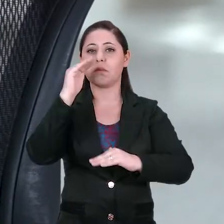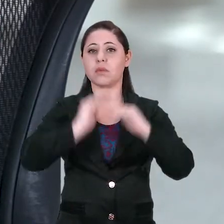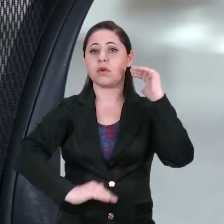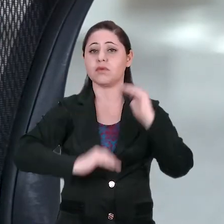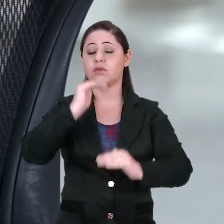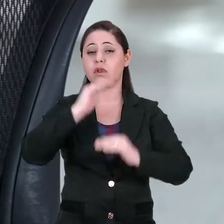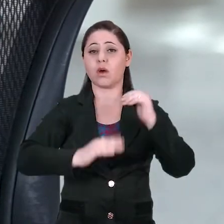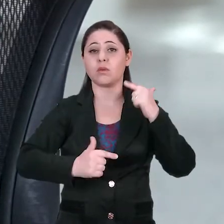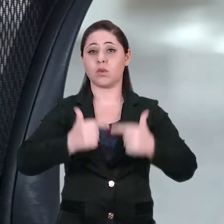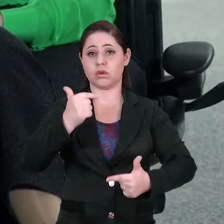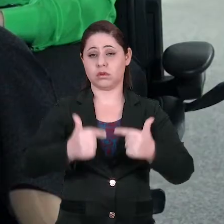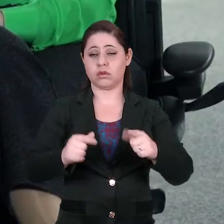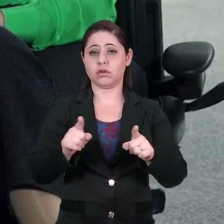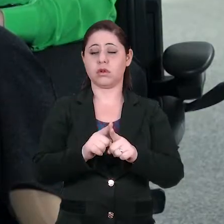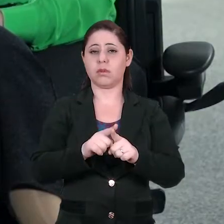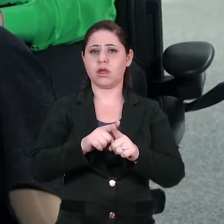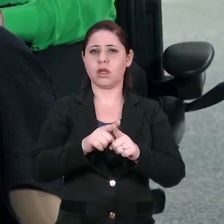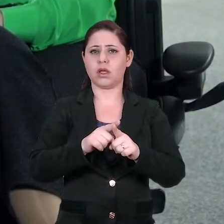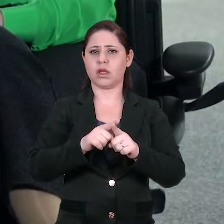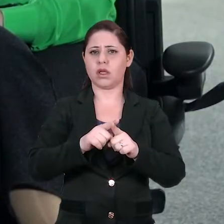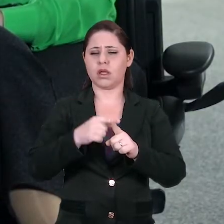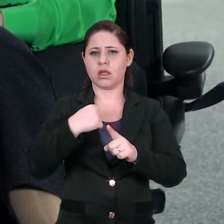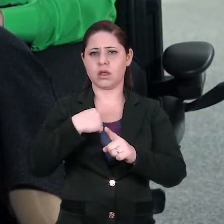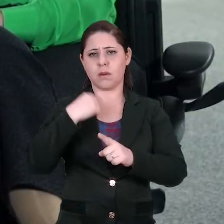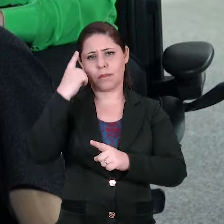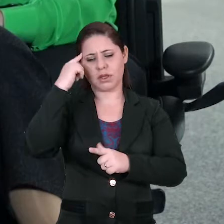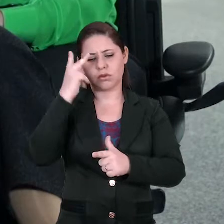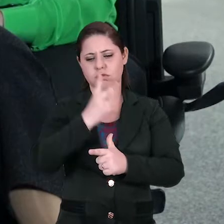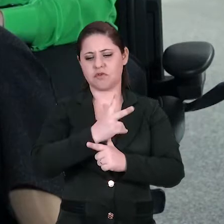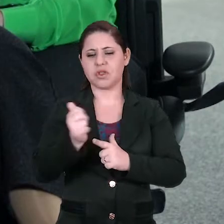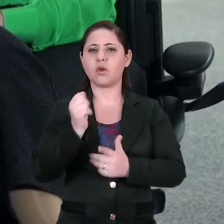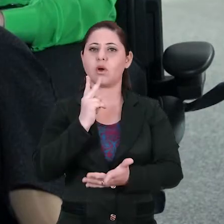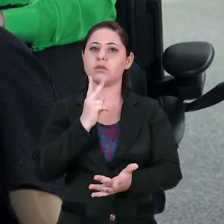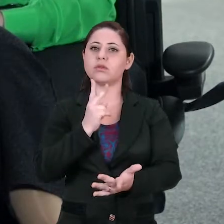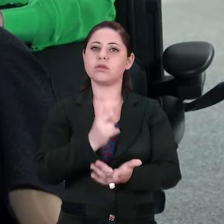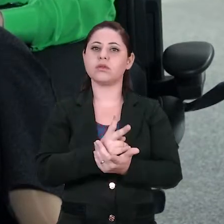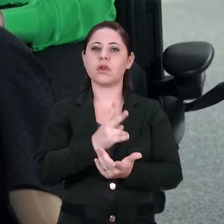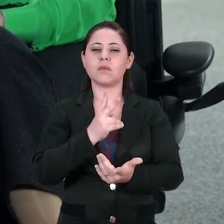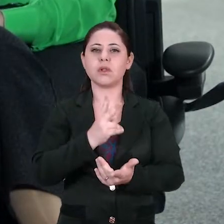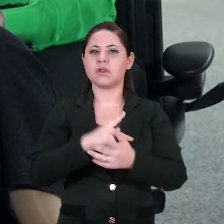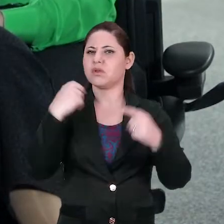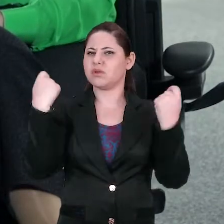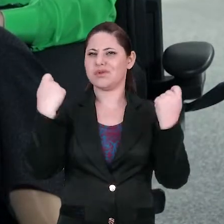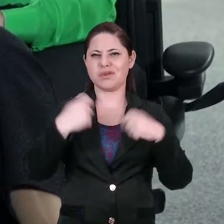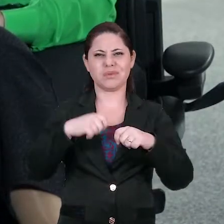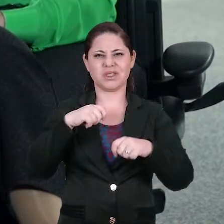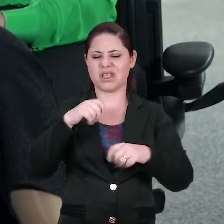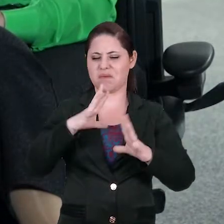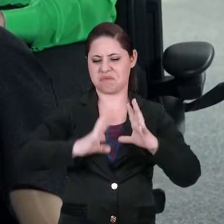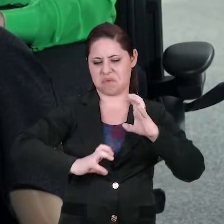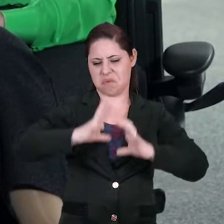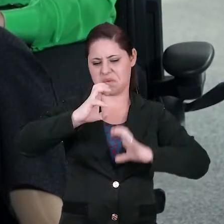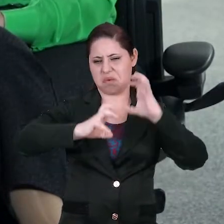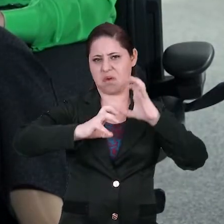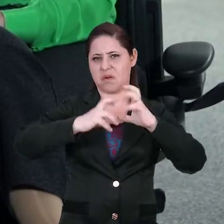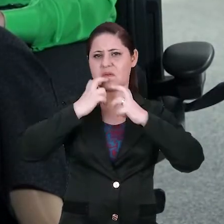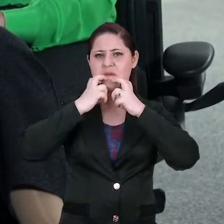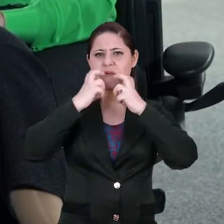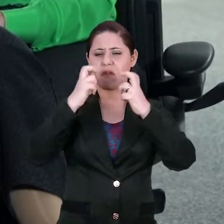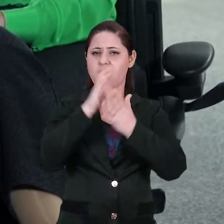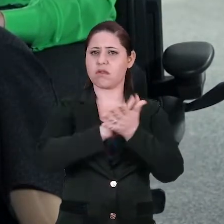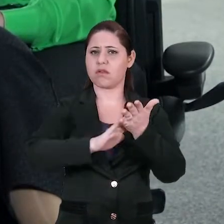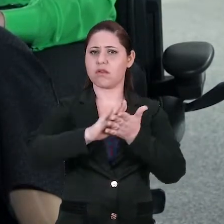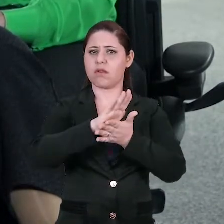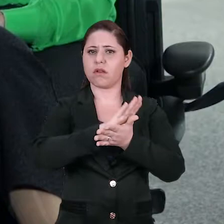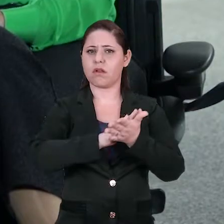respeitar como profissional e como política. E isso, para mim, foi sempre uma vitória. sem precisar brigar, sem